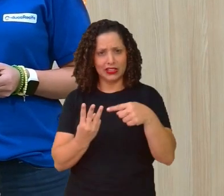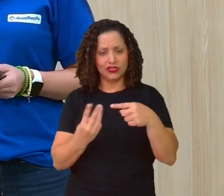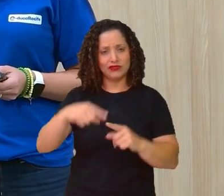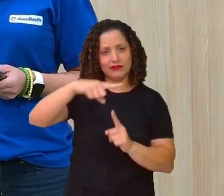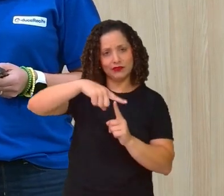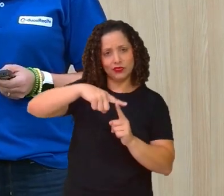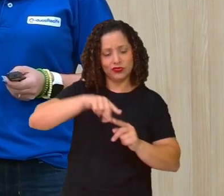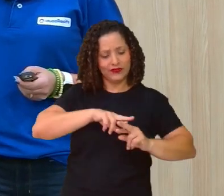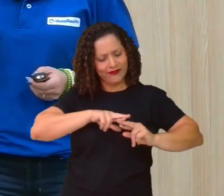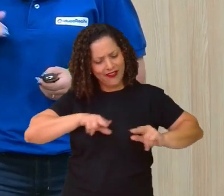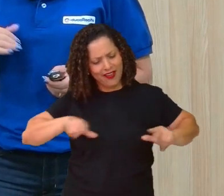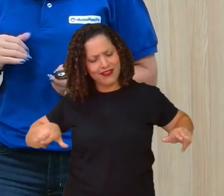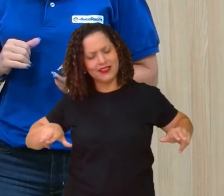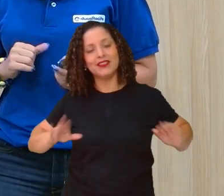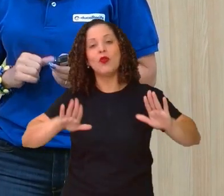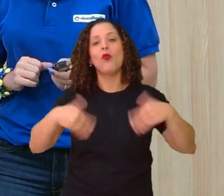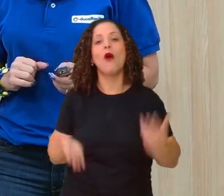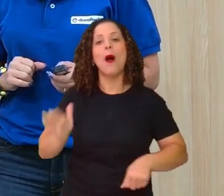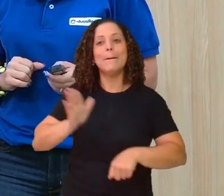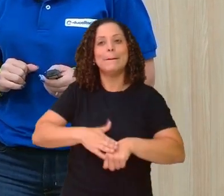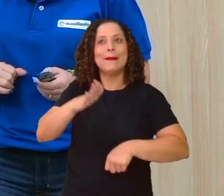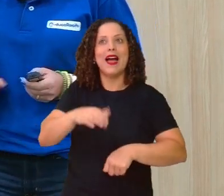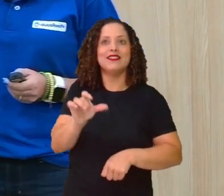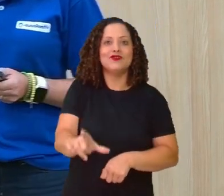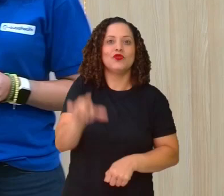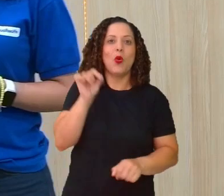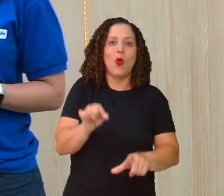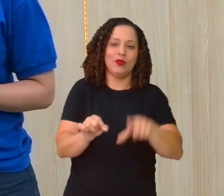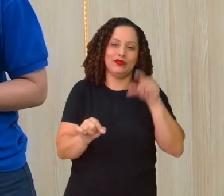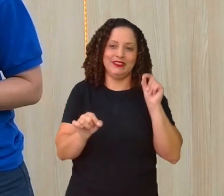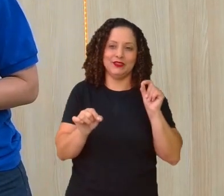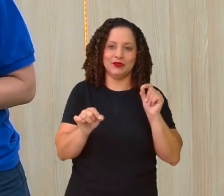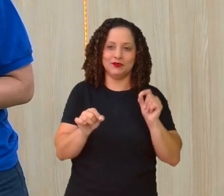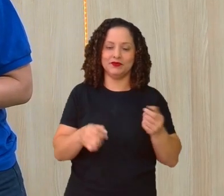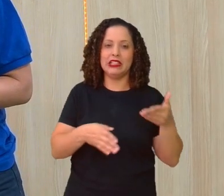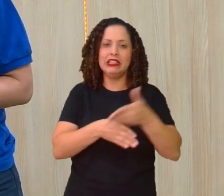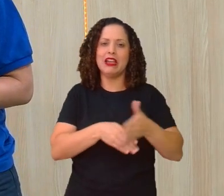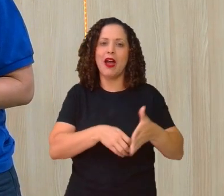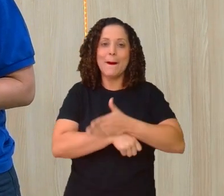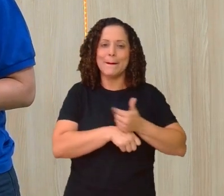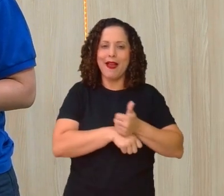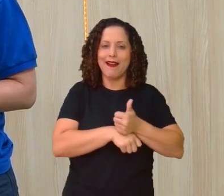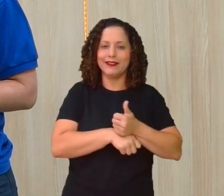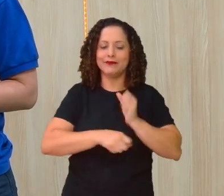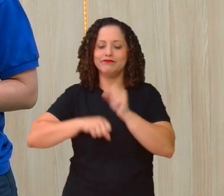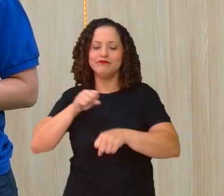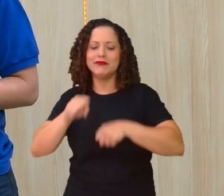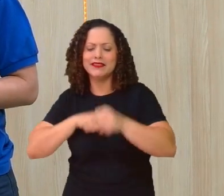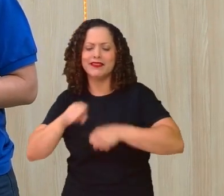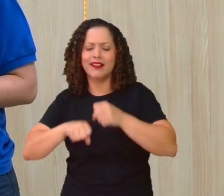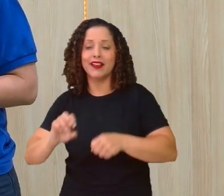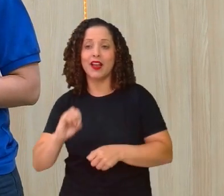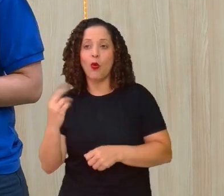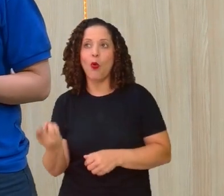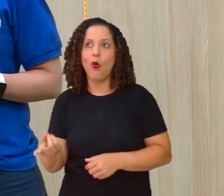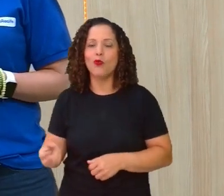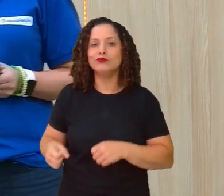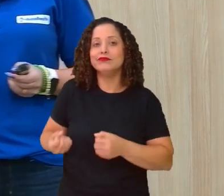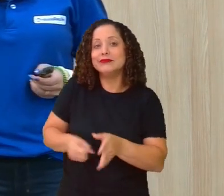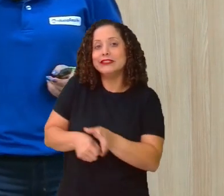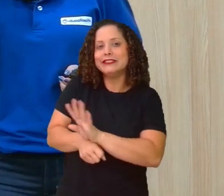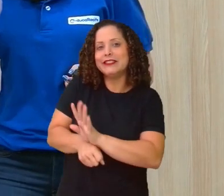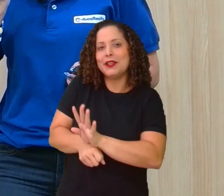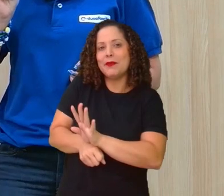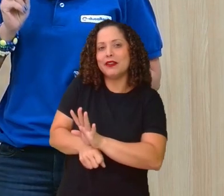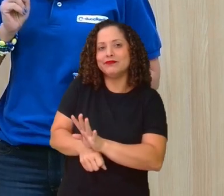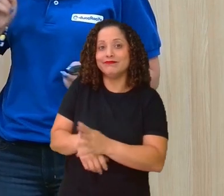lazer, qual foi o mais escolhido? Será que foi ir ao parque, andar de bicicleta ou ir ao cinema? Você tem que